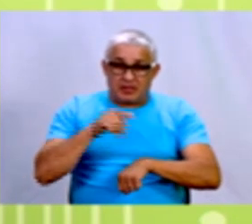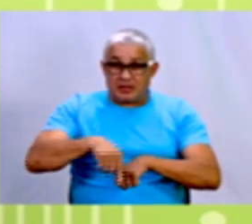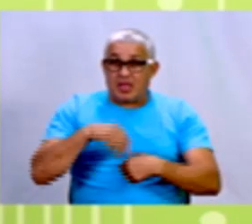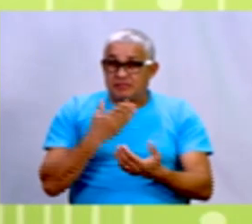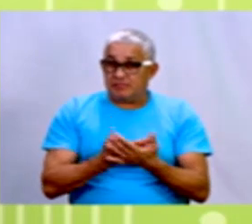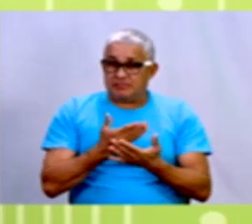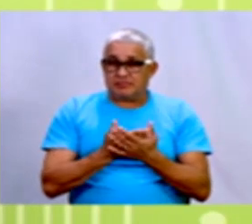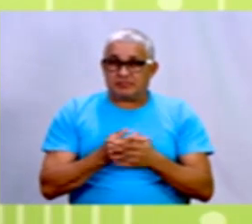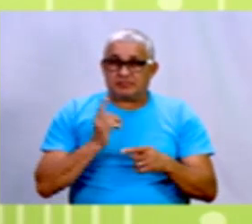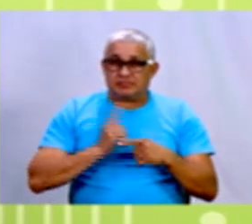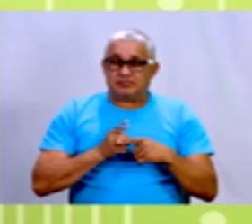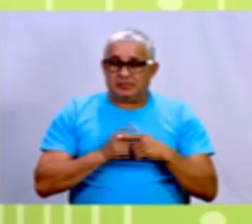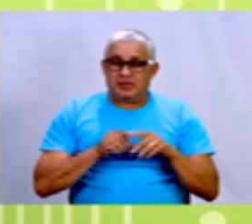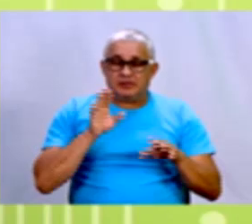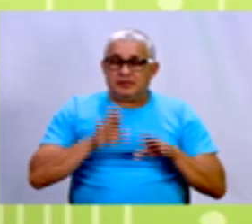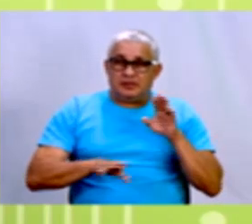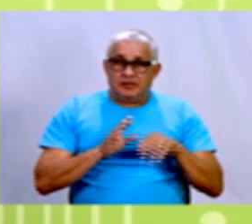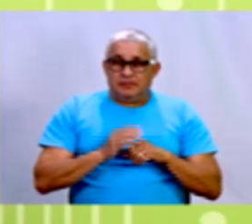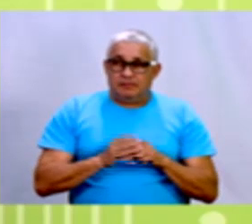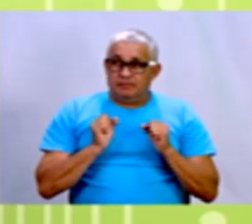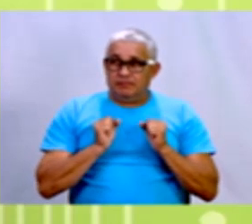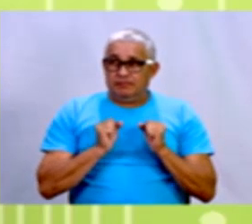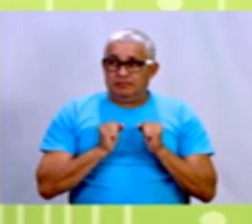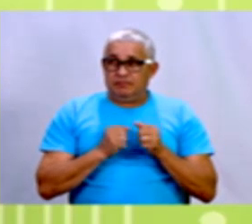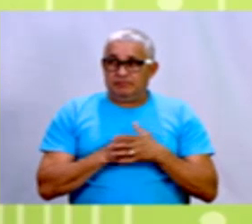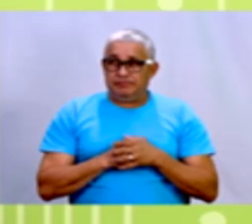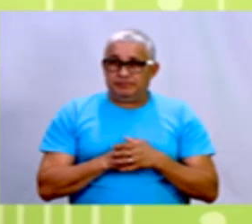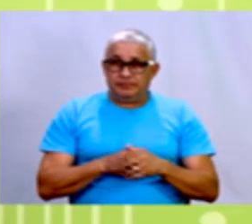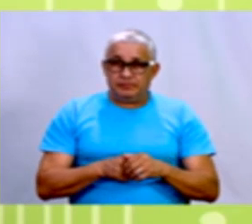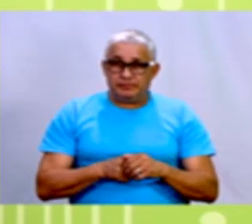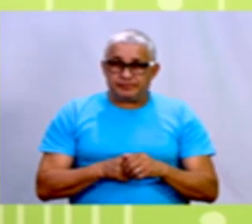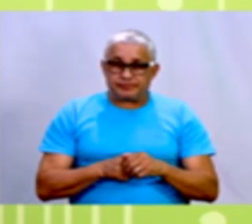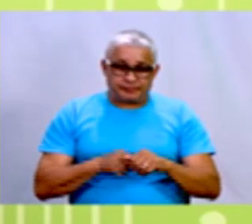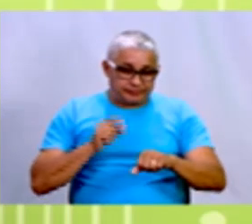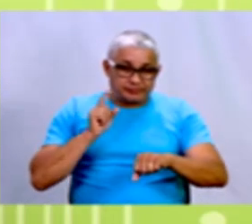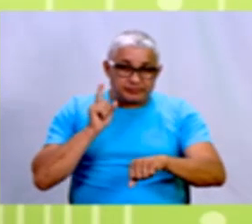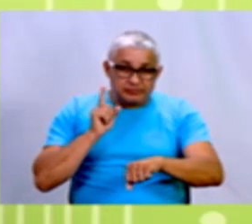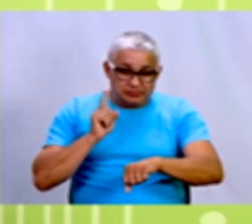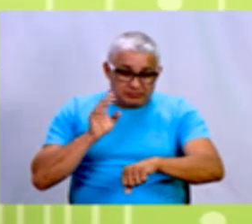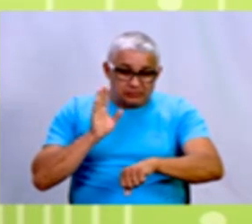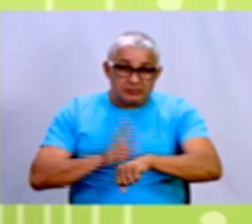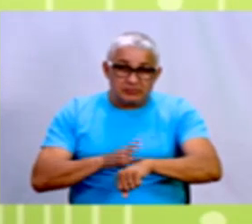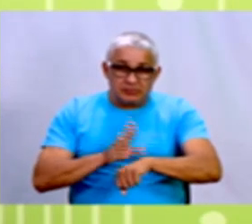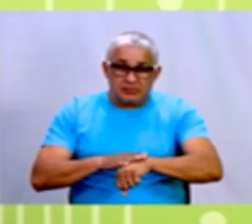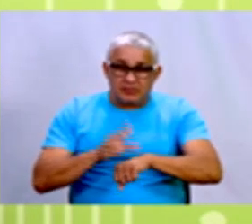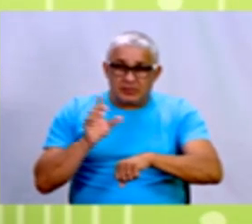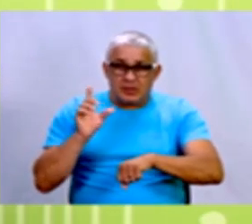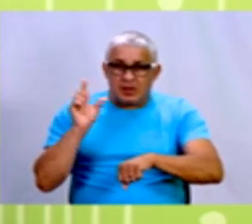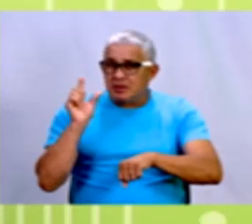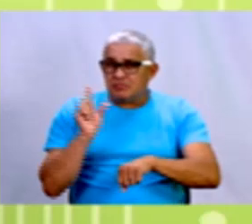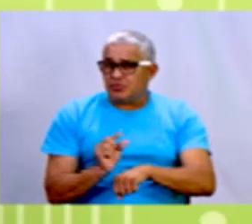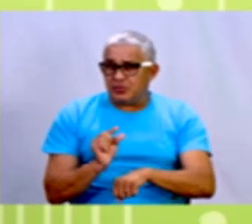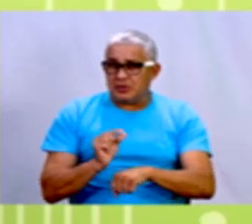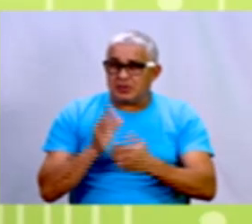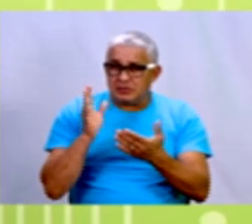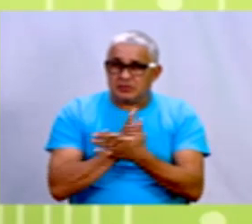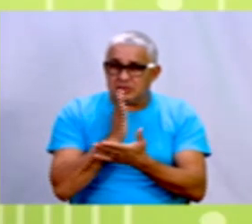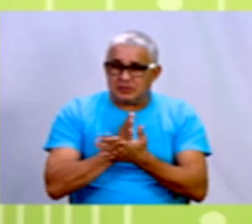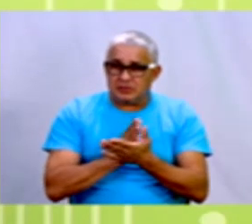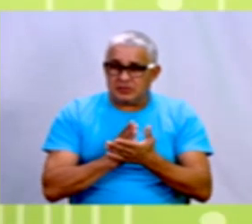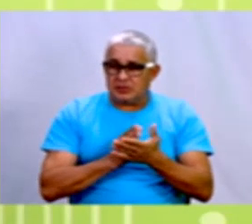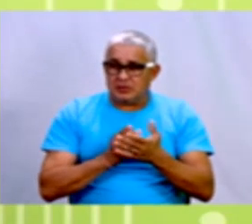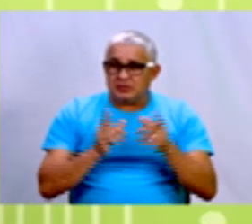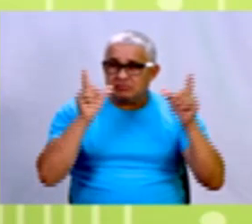aula, porque senão muitas vezes pode ser que seja um tempo curto mesmo para vocês. Então, pega o livro e fala, agora eu vou pegar, não vou olhar